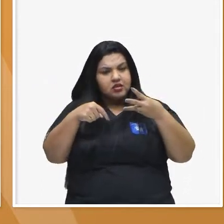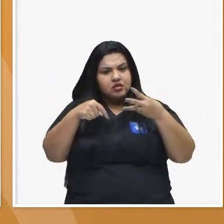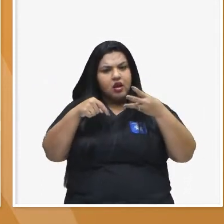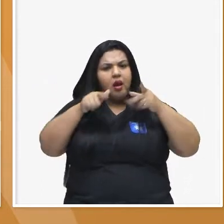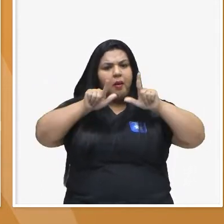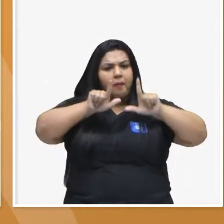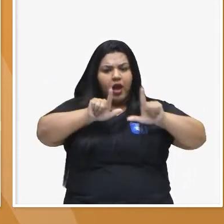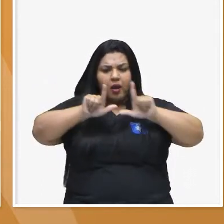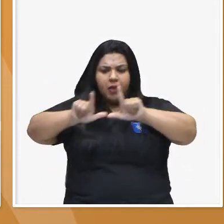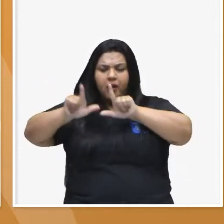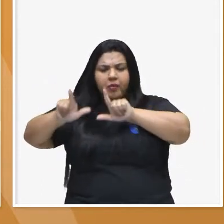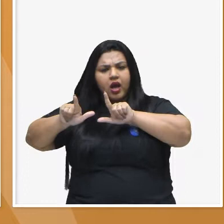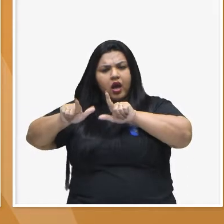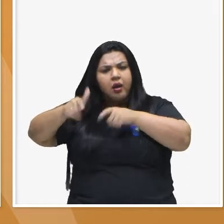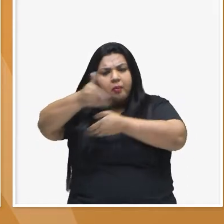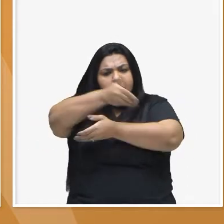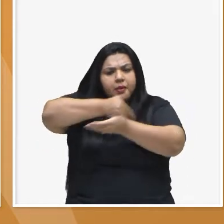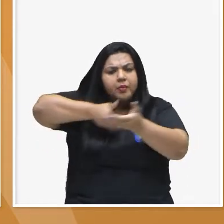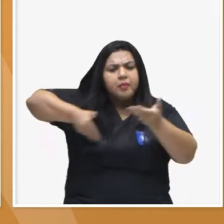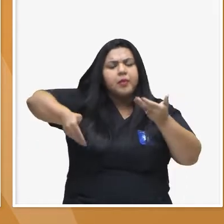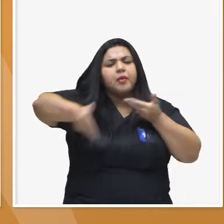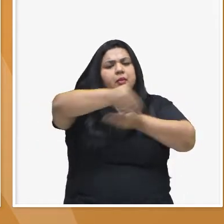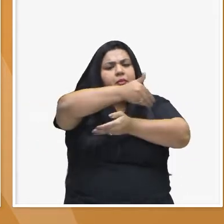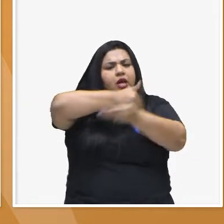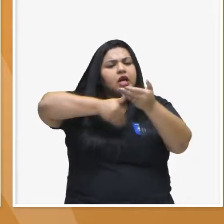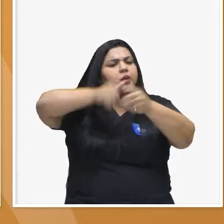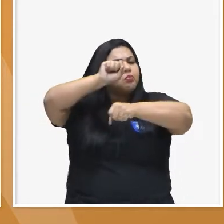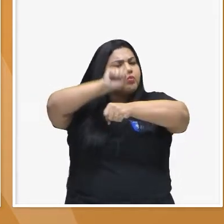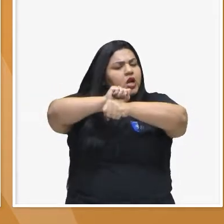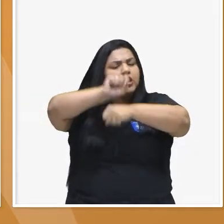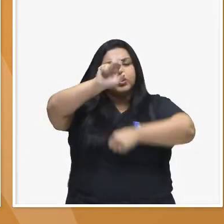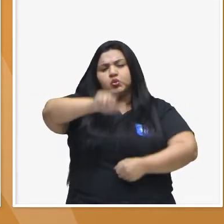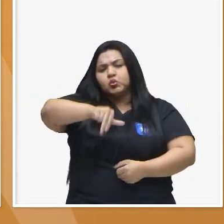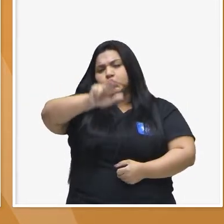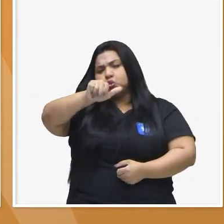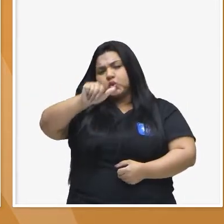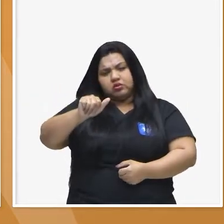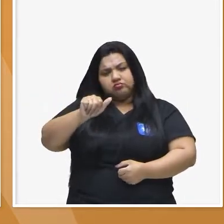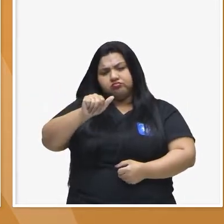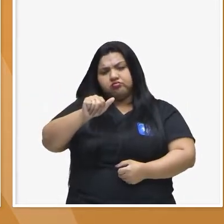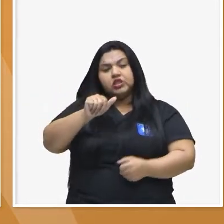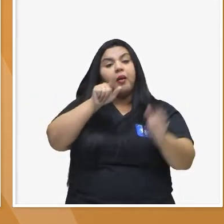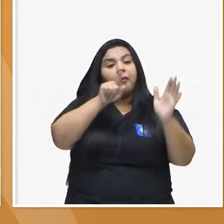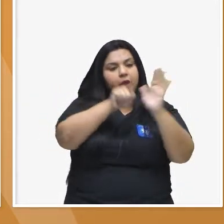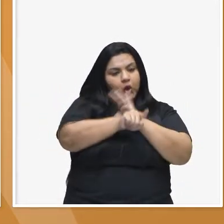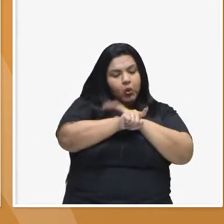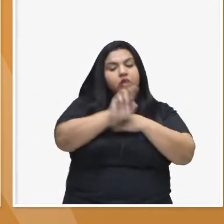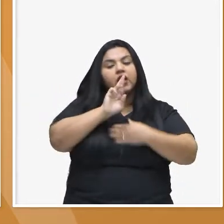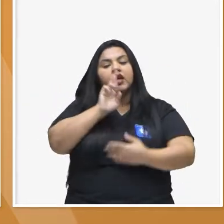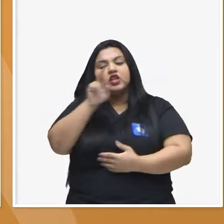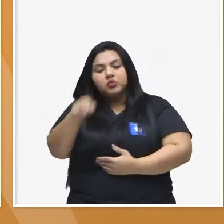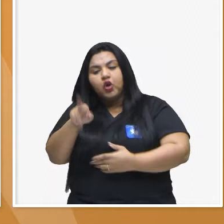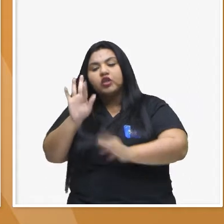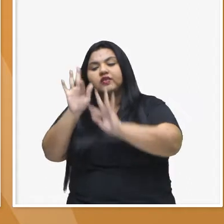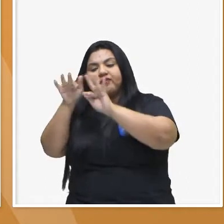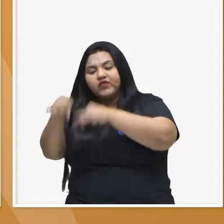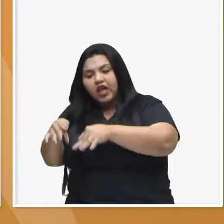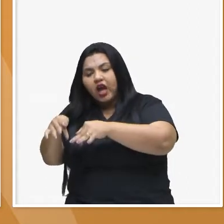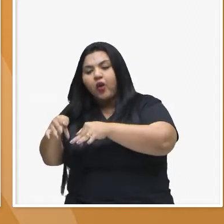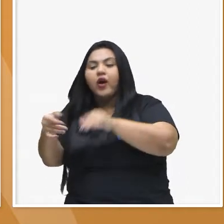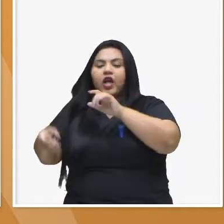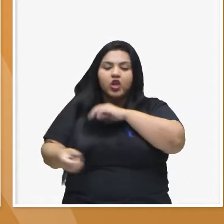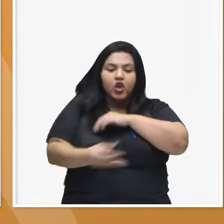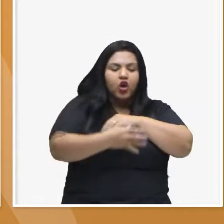Então, nós temos uma tese que vira uma antítese, que se sintetiza, mas depois nasce uma outra tese e assim